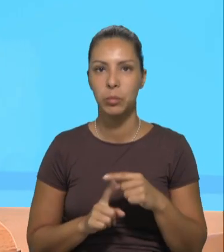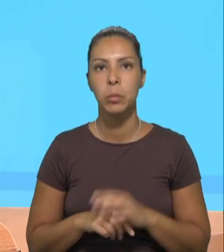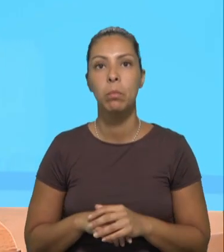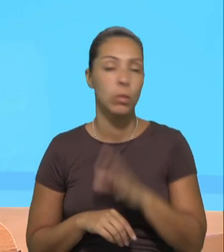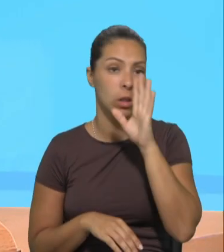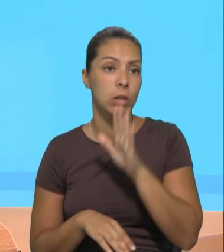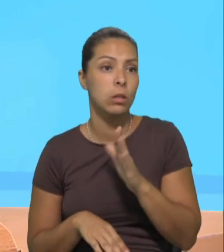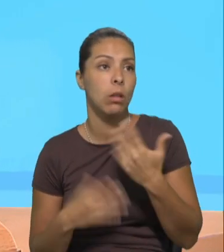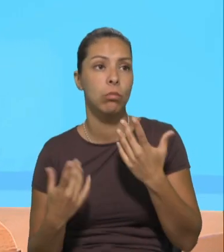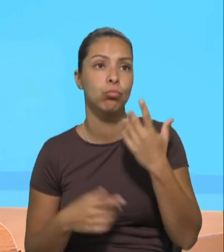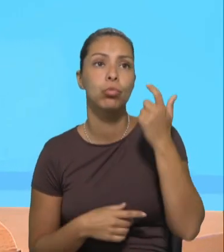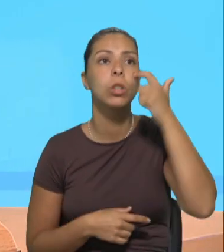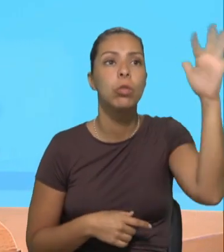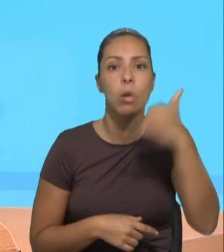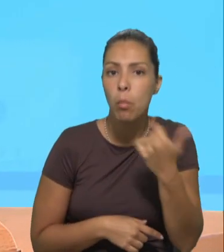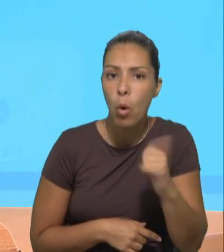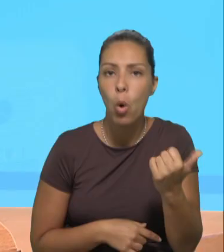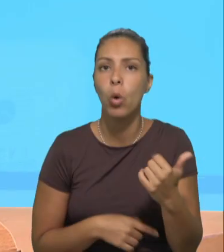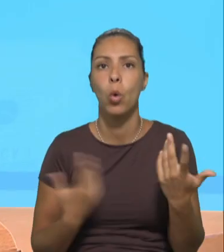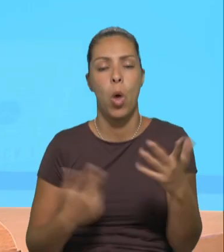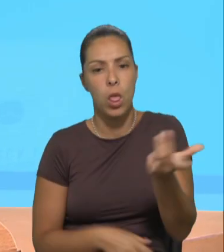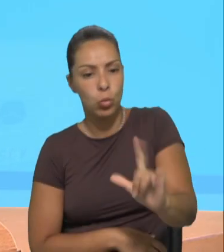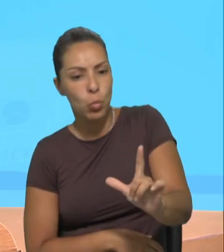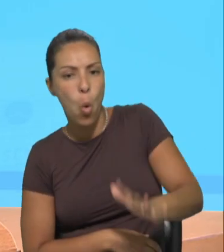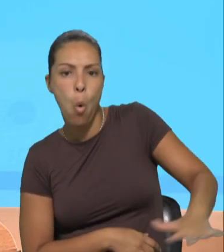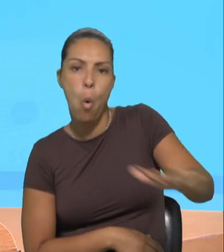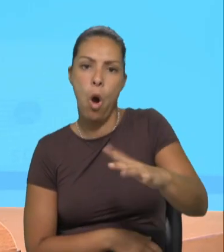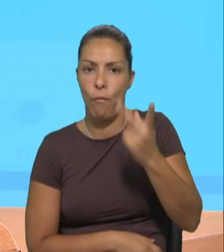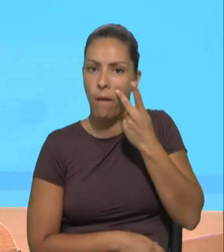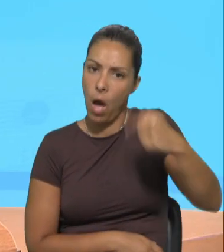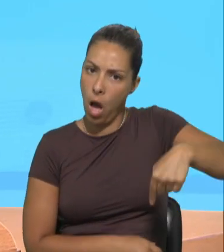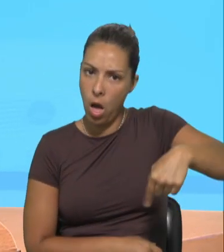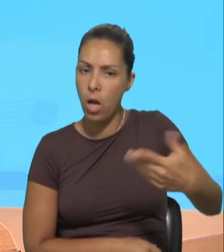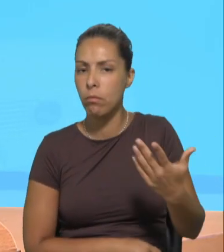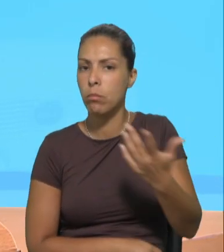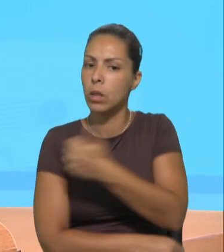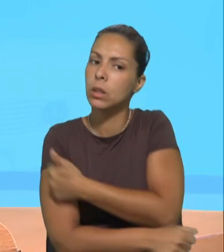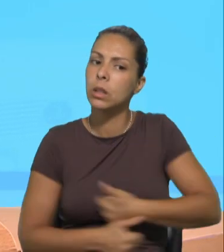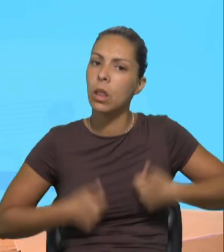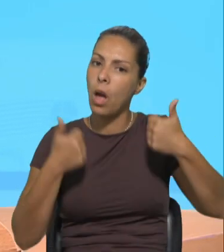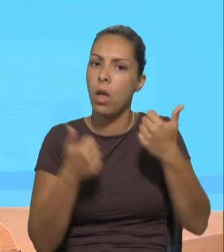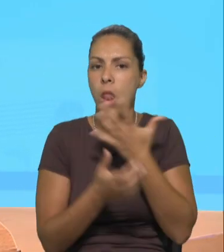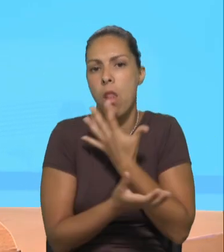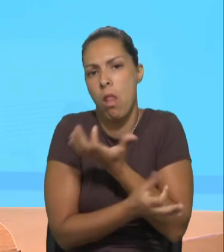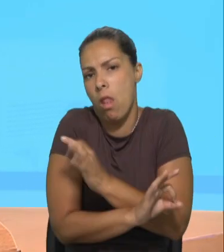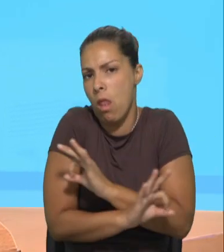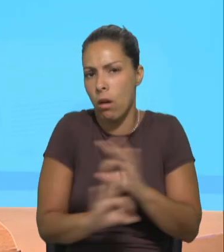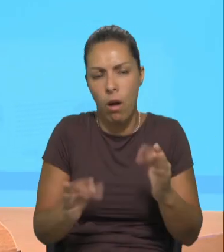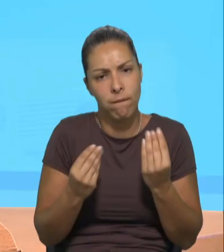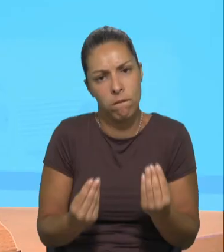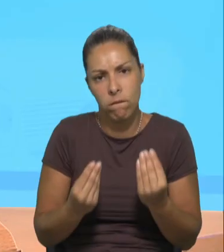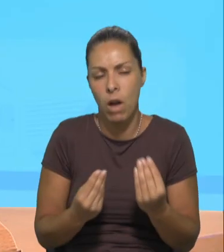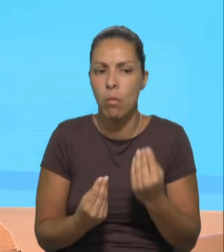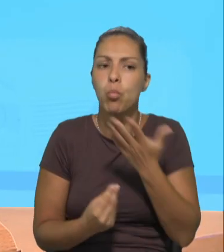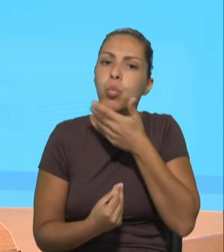fora, por exemplo, Lisboa, onde eu vivo, é uma cidade lindíssima, com tantos recantos para descobrir, tantas coisas bonitas para se